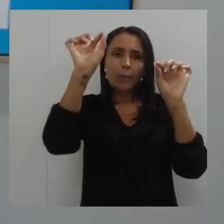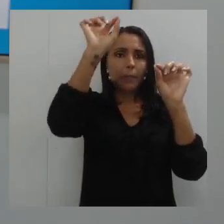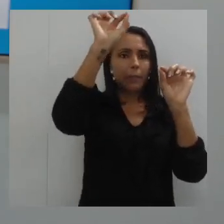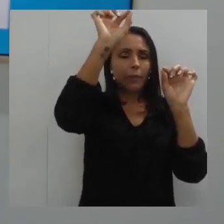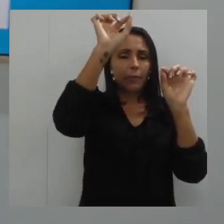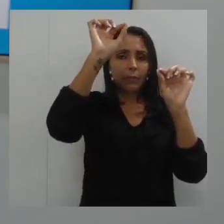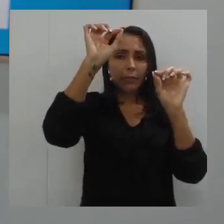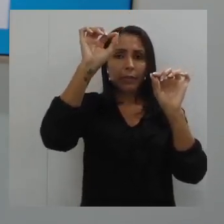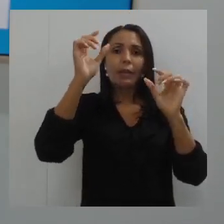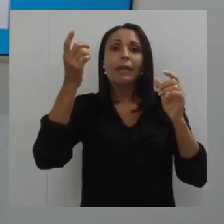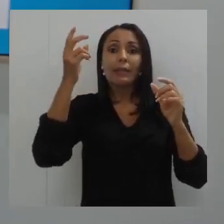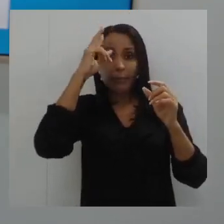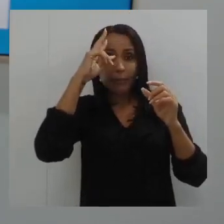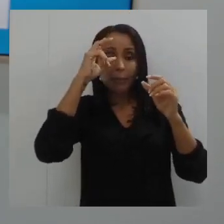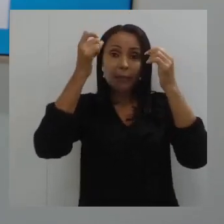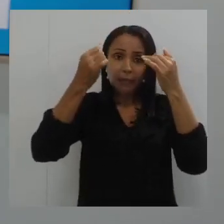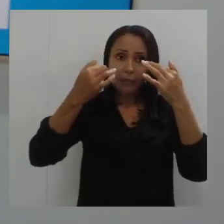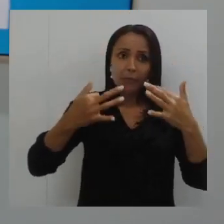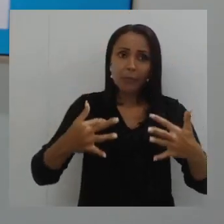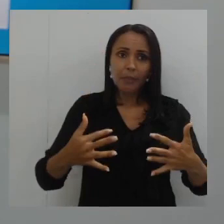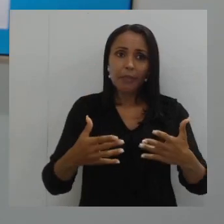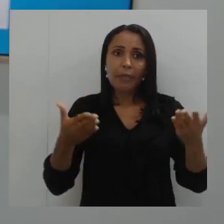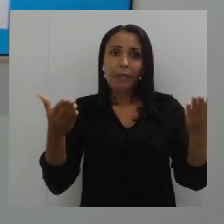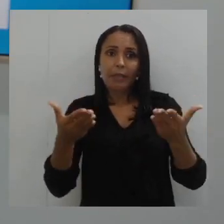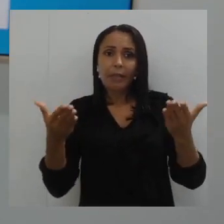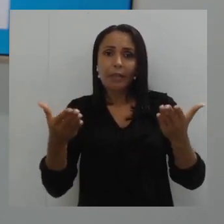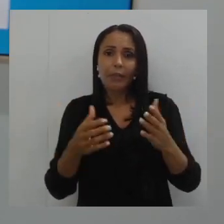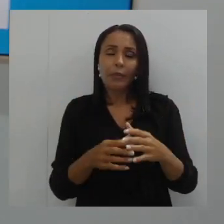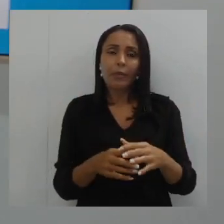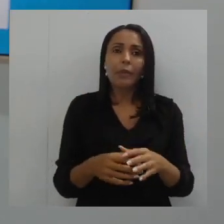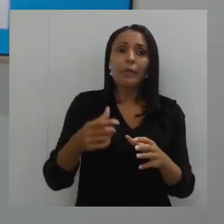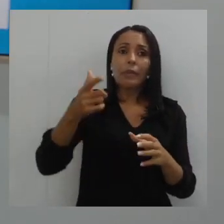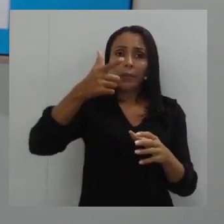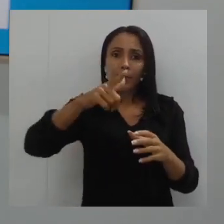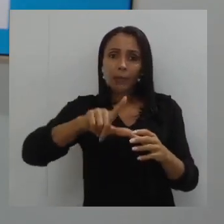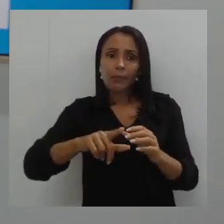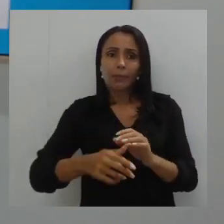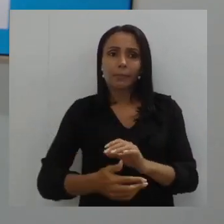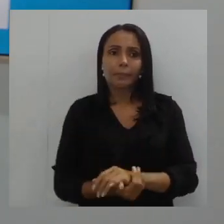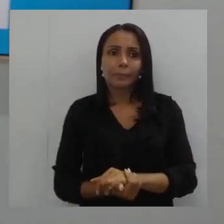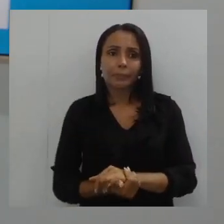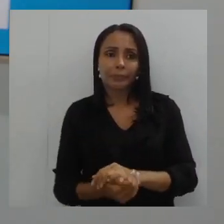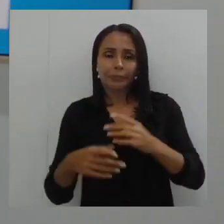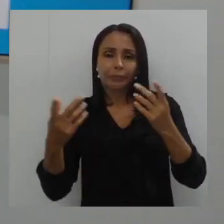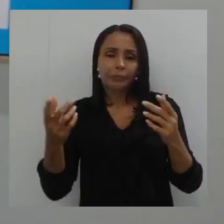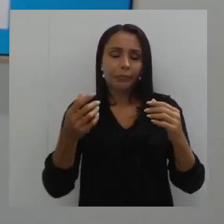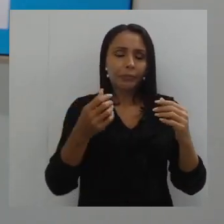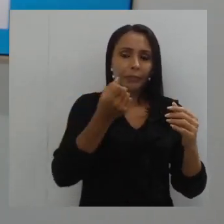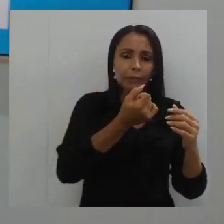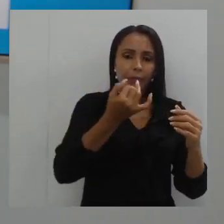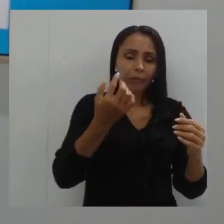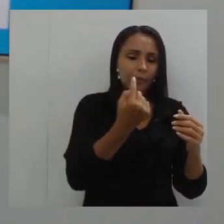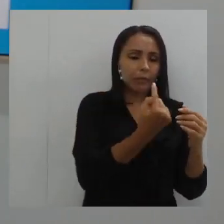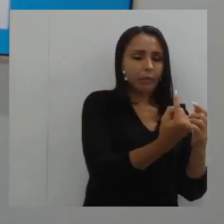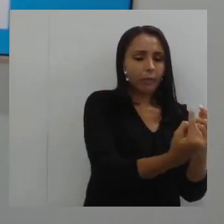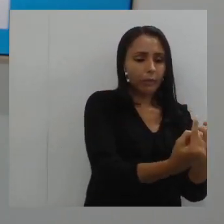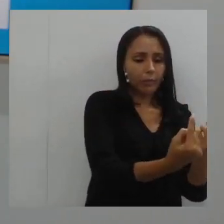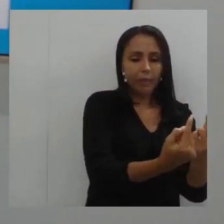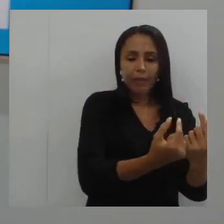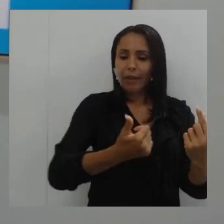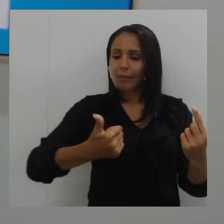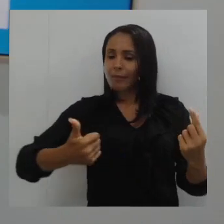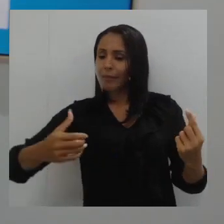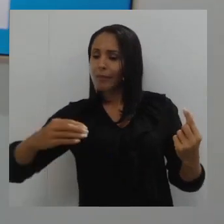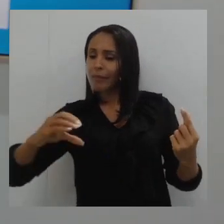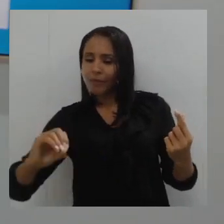viu lá atrás? Então agora eu vou achar o outro vértice que estava faltando. Então eu conto de 1, 2, 3 até chegar em